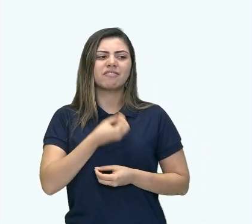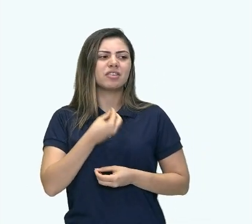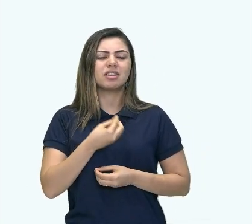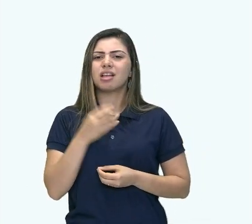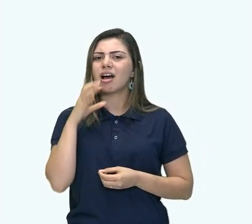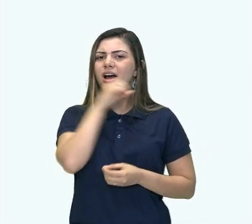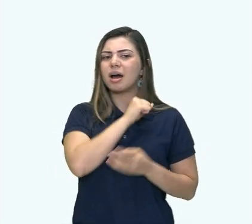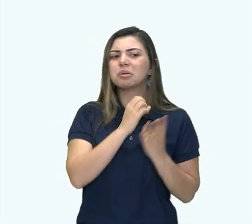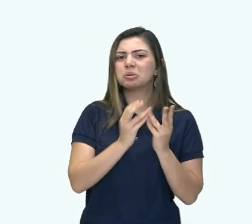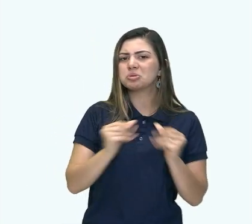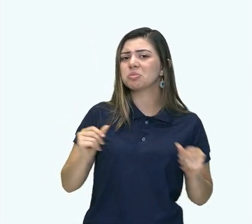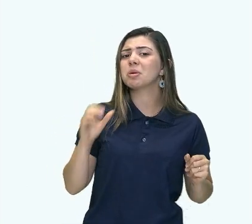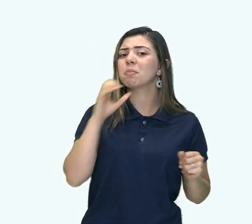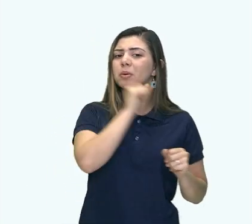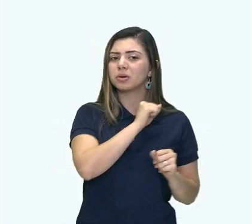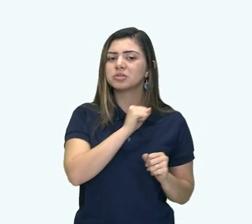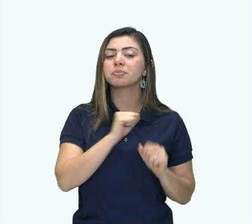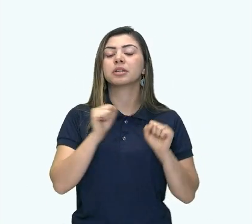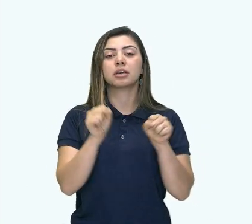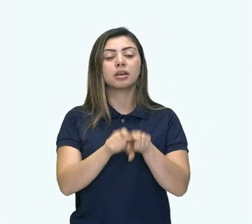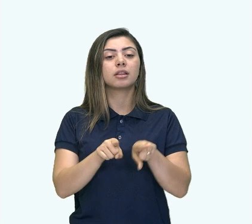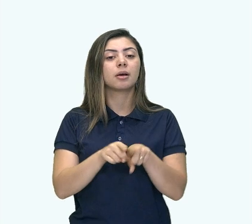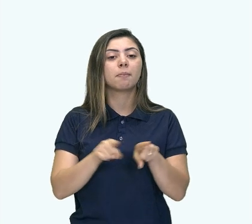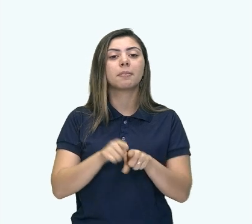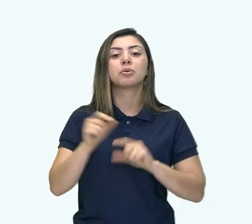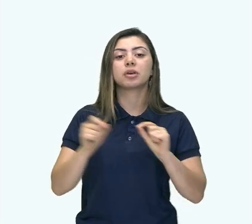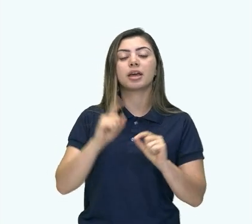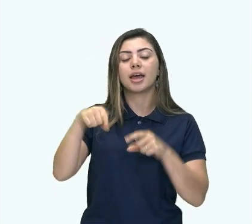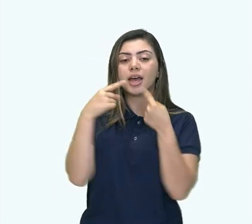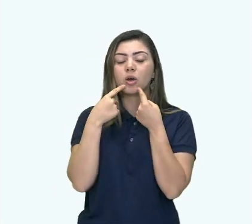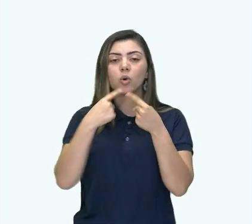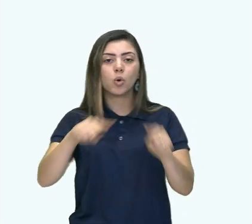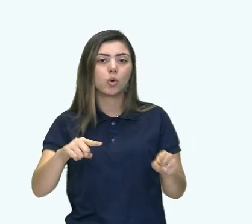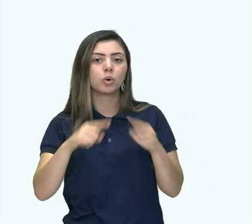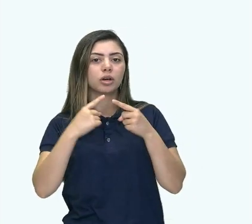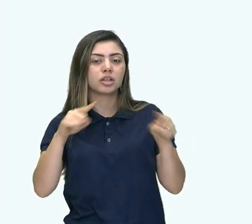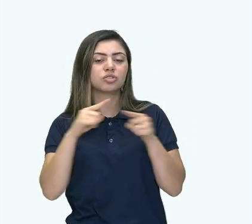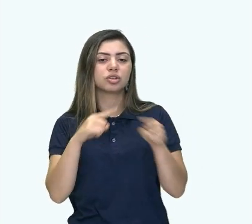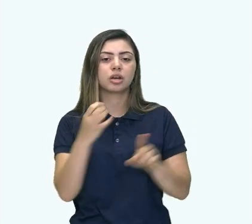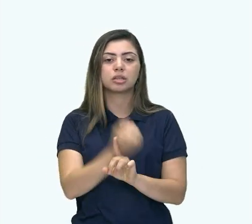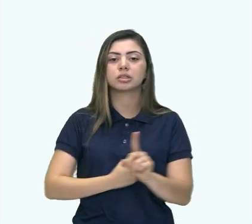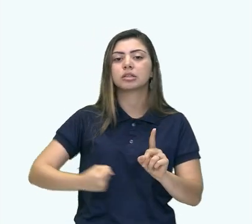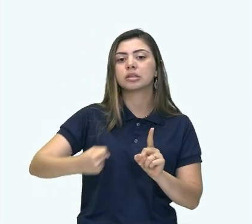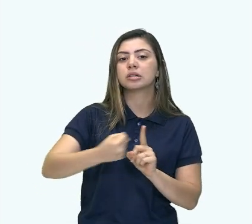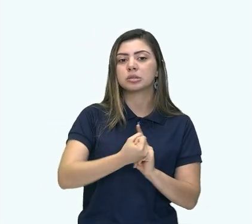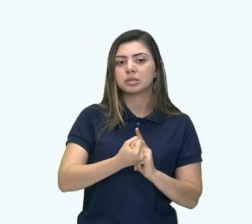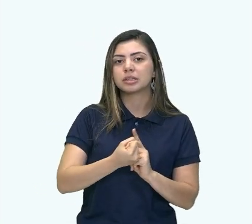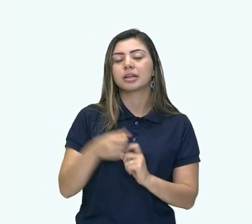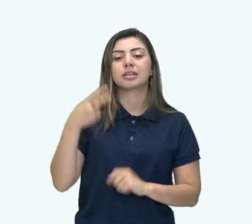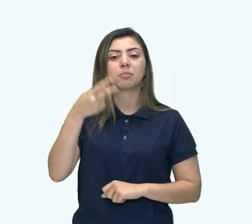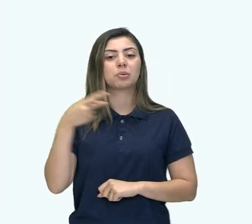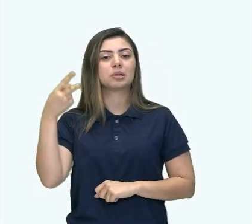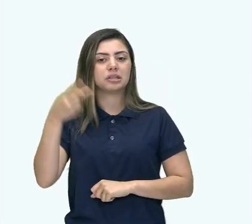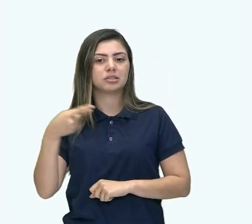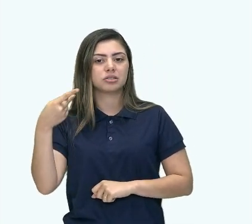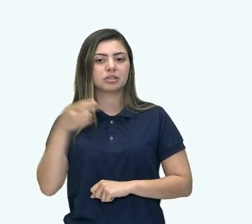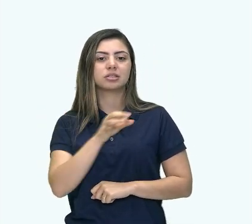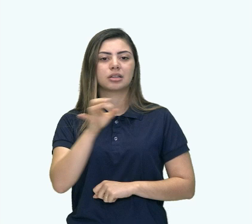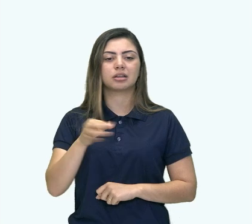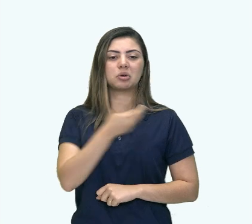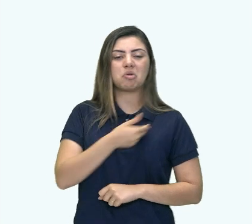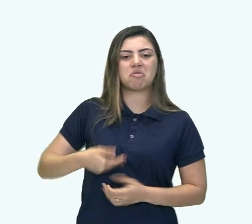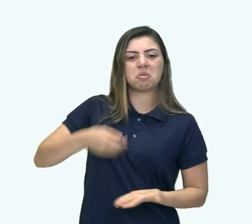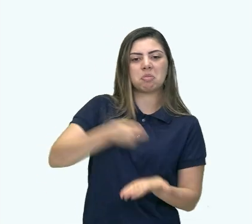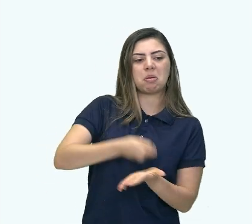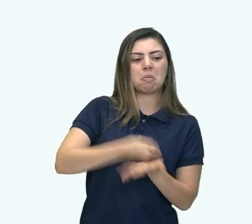crítica política com essas reflexões sobre autoritarismo, lembrando do período em que o Brasil está passando, e a repressão e